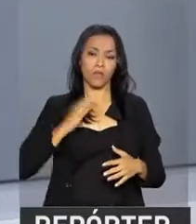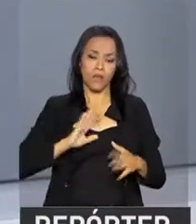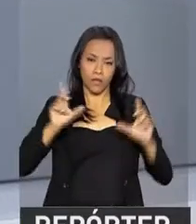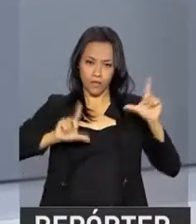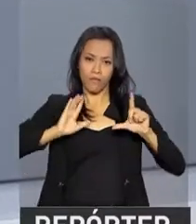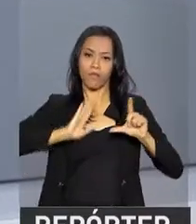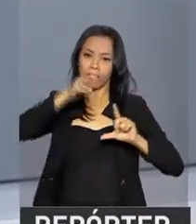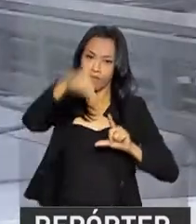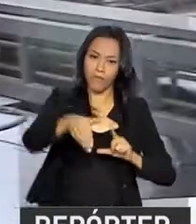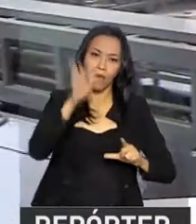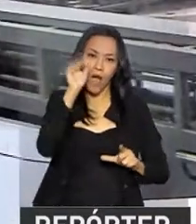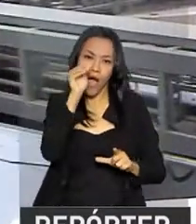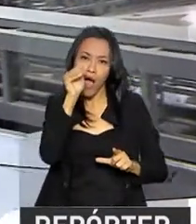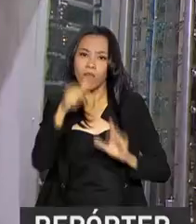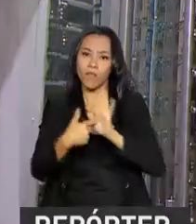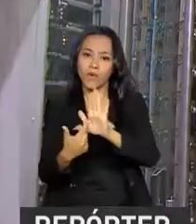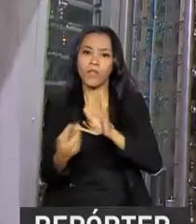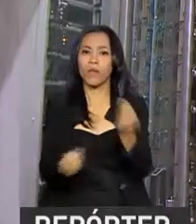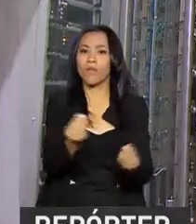funciona.